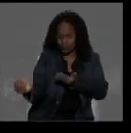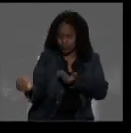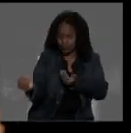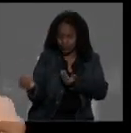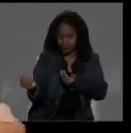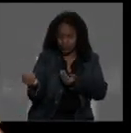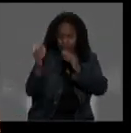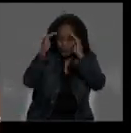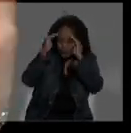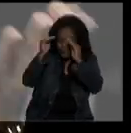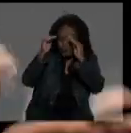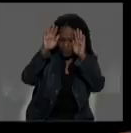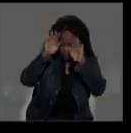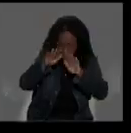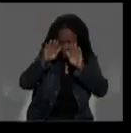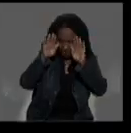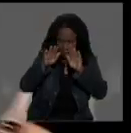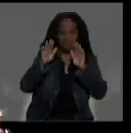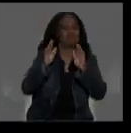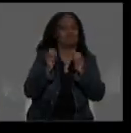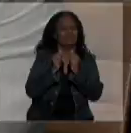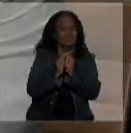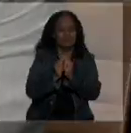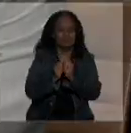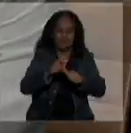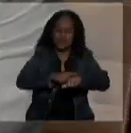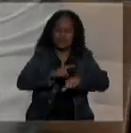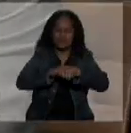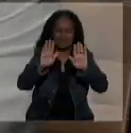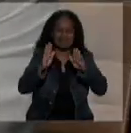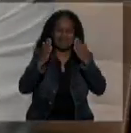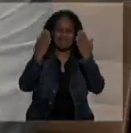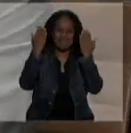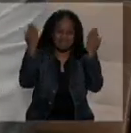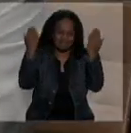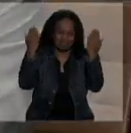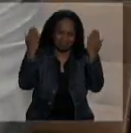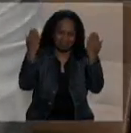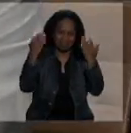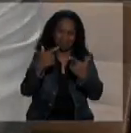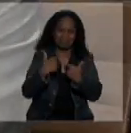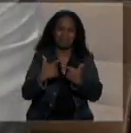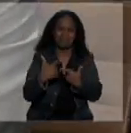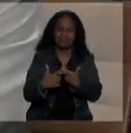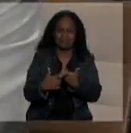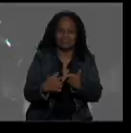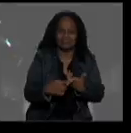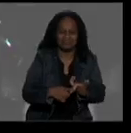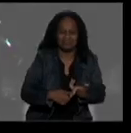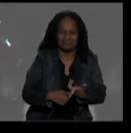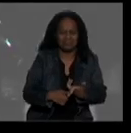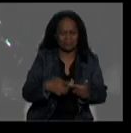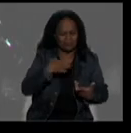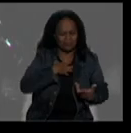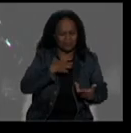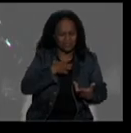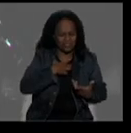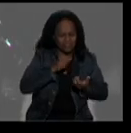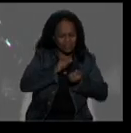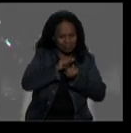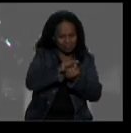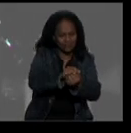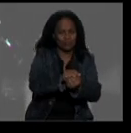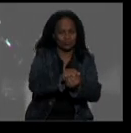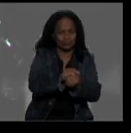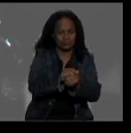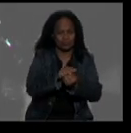jovens, né, para reverenciar aquelas pessoas. E é um momento de confraternização, das pessoas estarem juntos, conversar, né, e